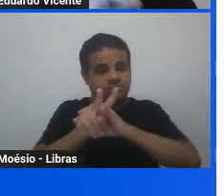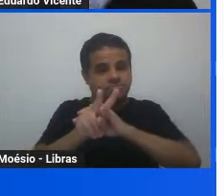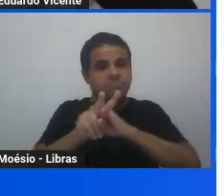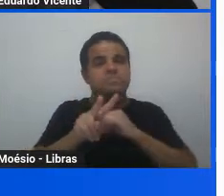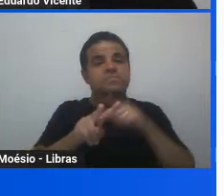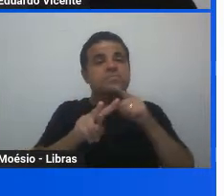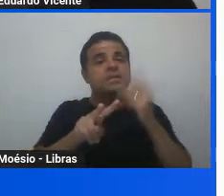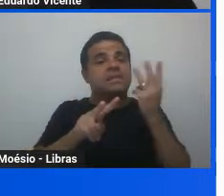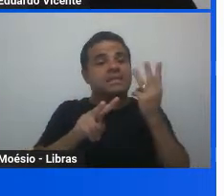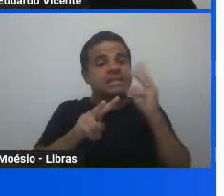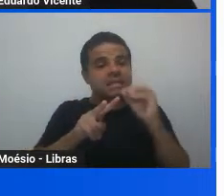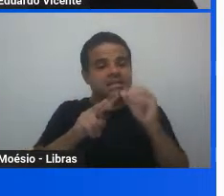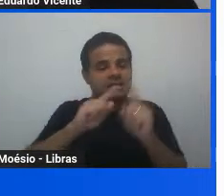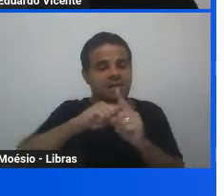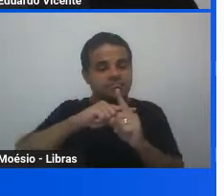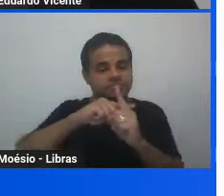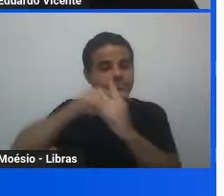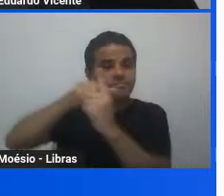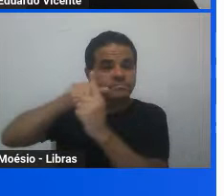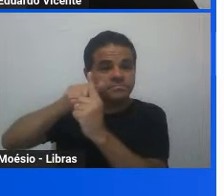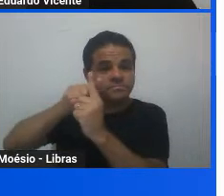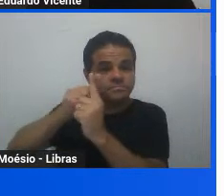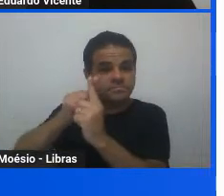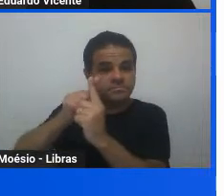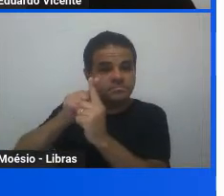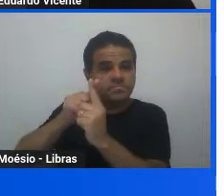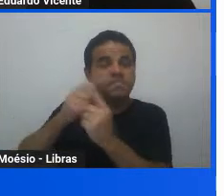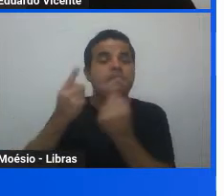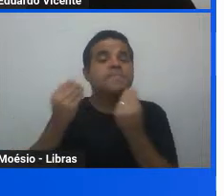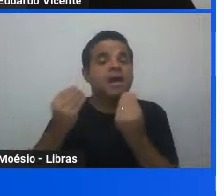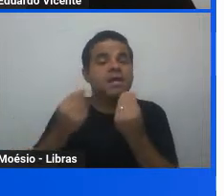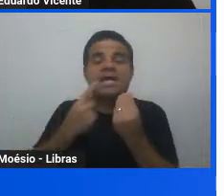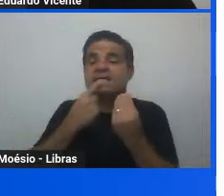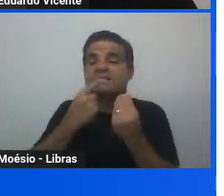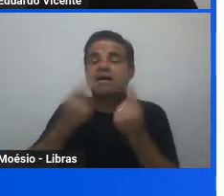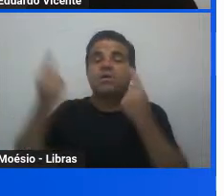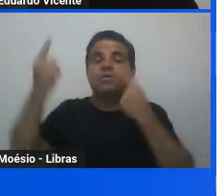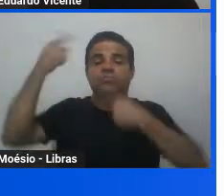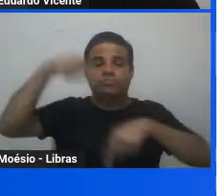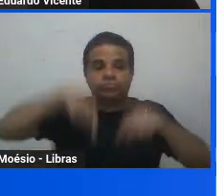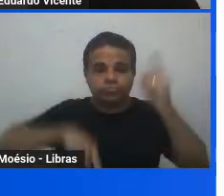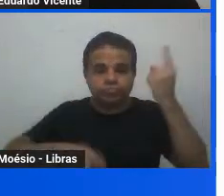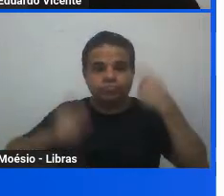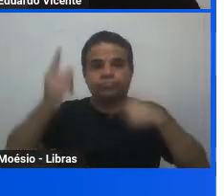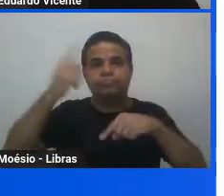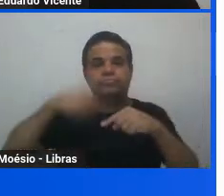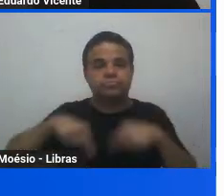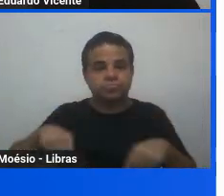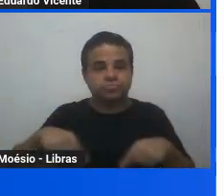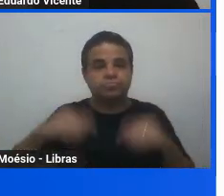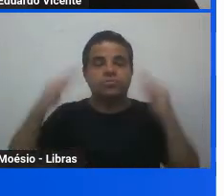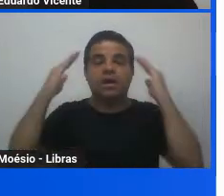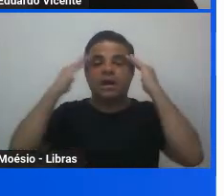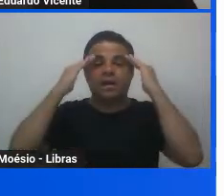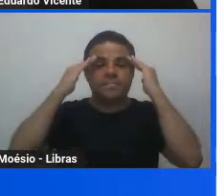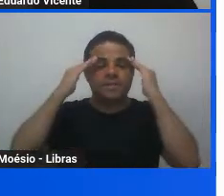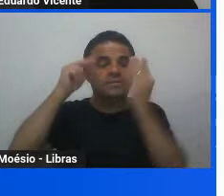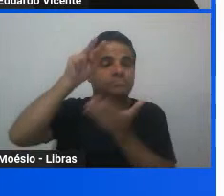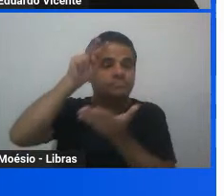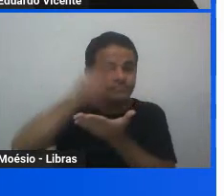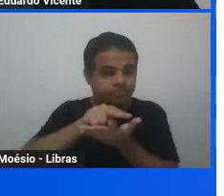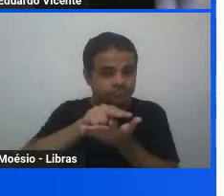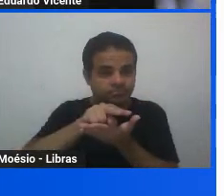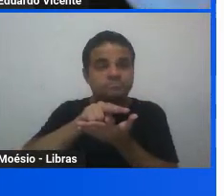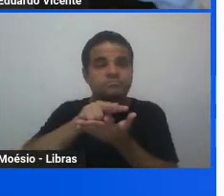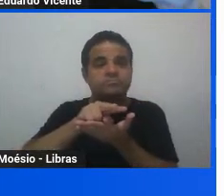aproximadamente 30 graus. Para quê? Para retorno do sangue. E vou lateralizar a cabeça. Então, eu vou manter a vítima